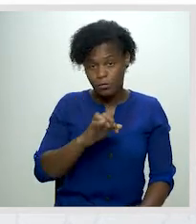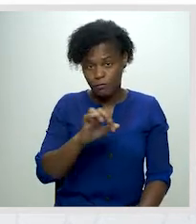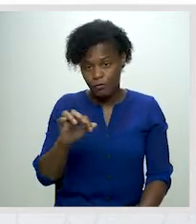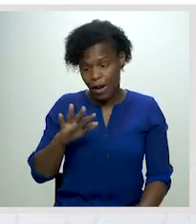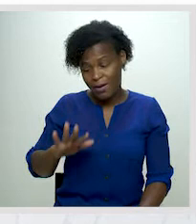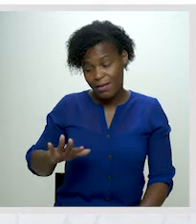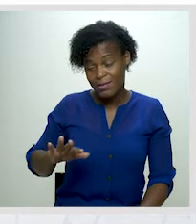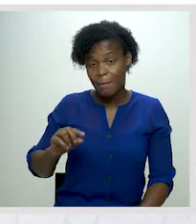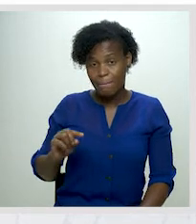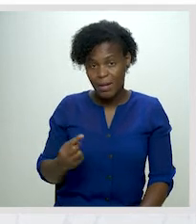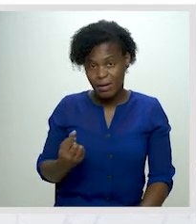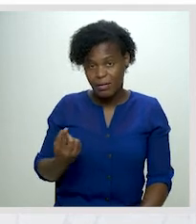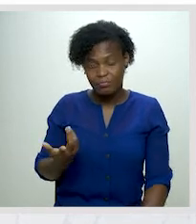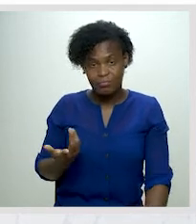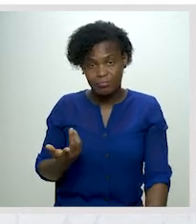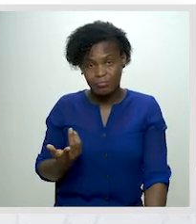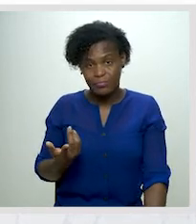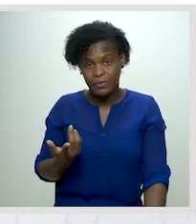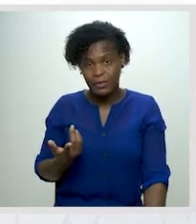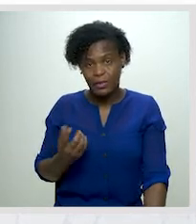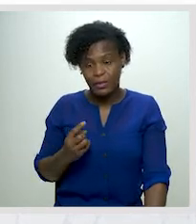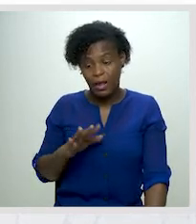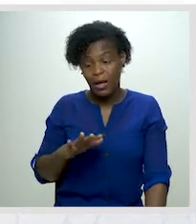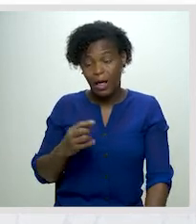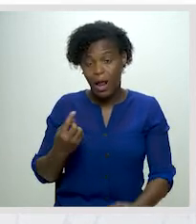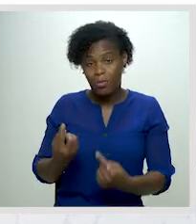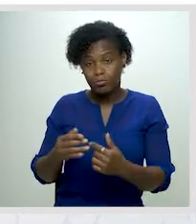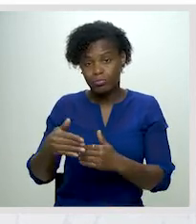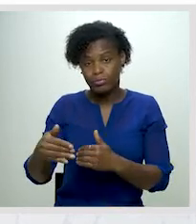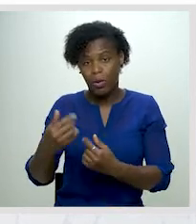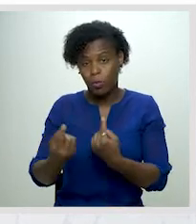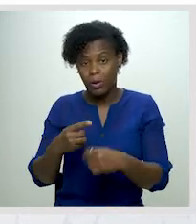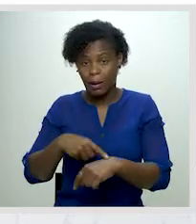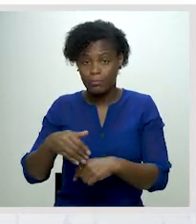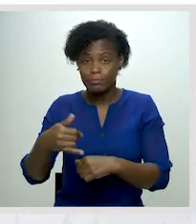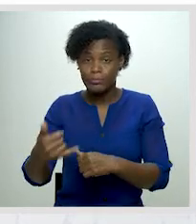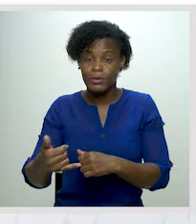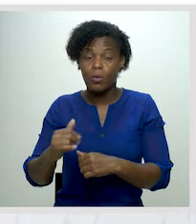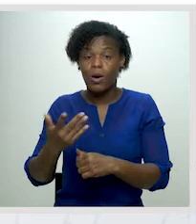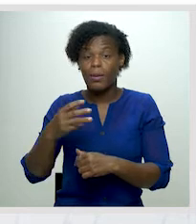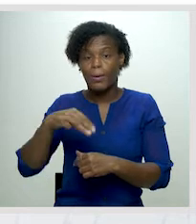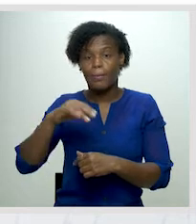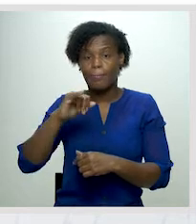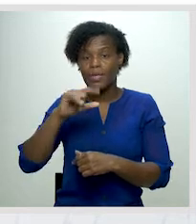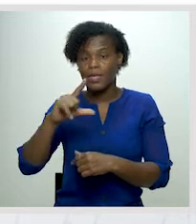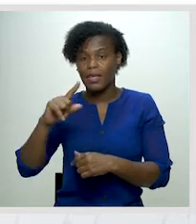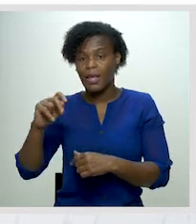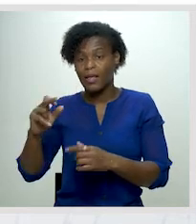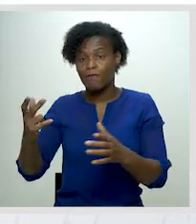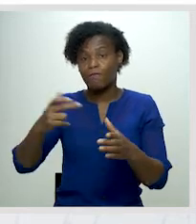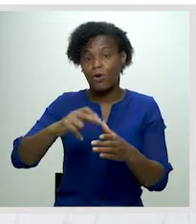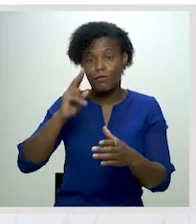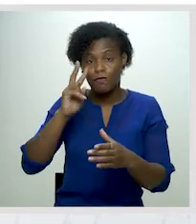experiência para um determinado período de tempo. Quando Miller voltou para ver